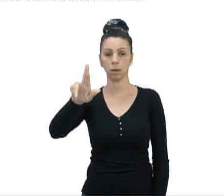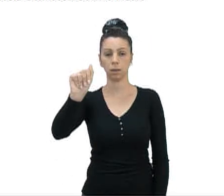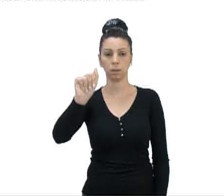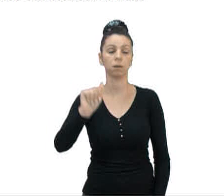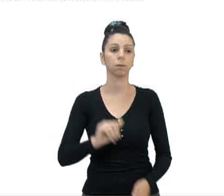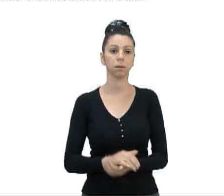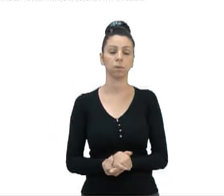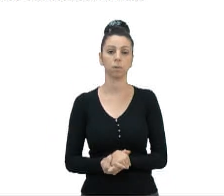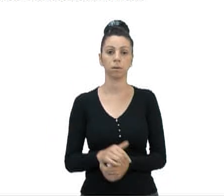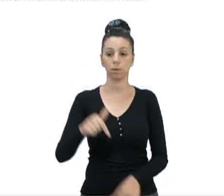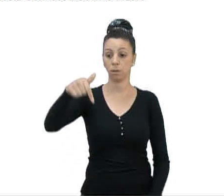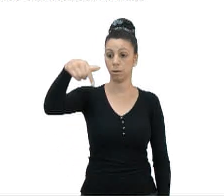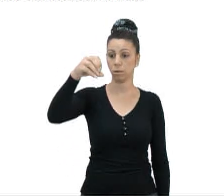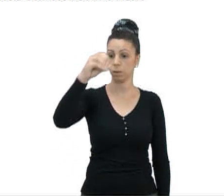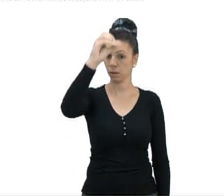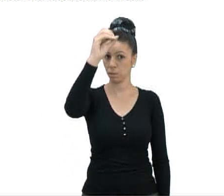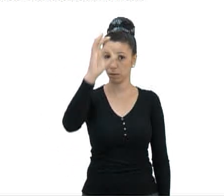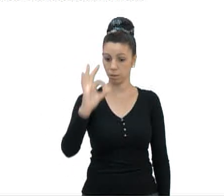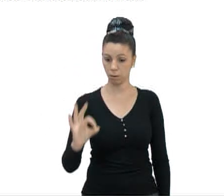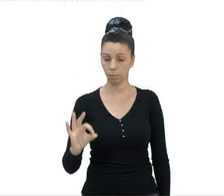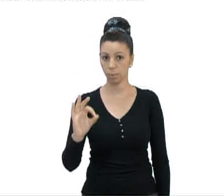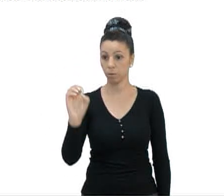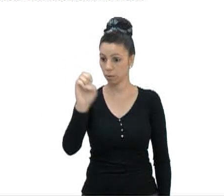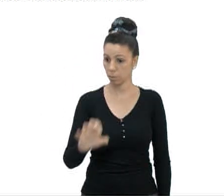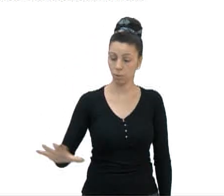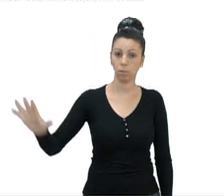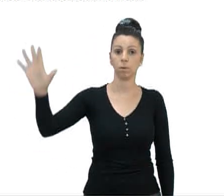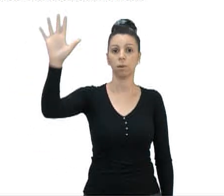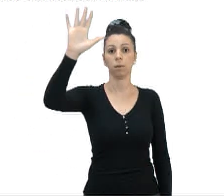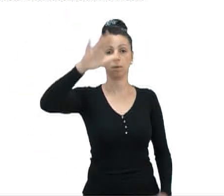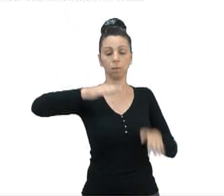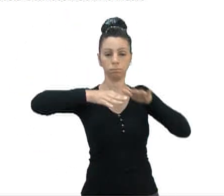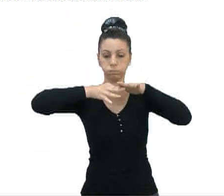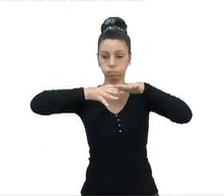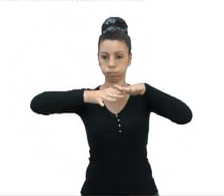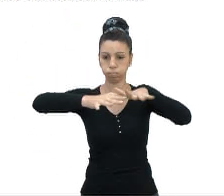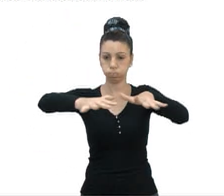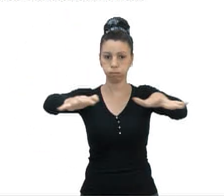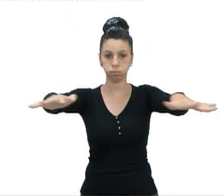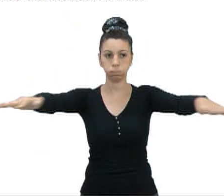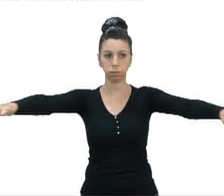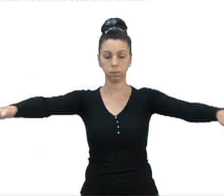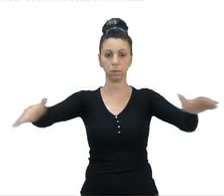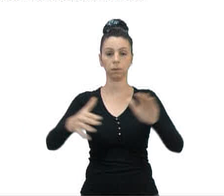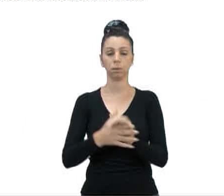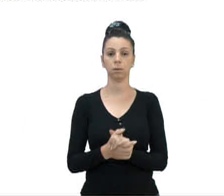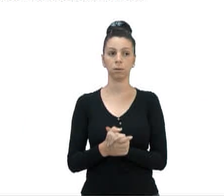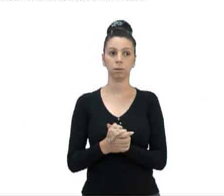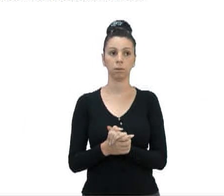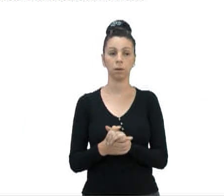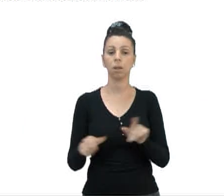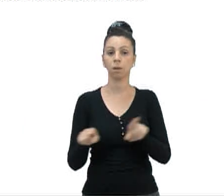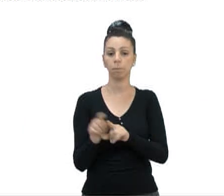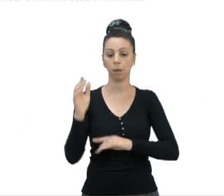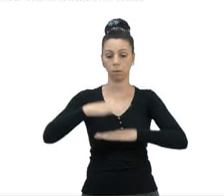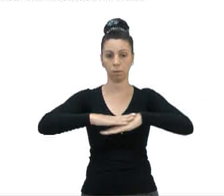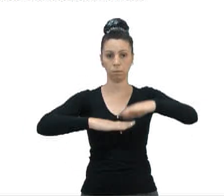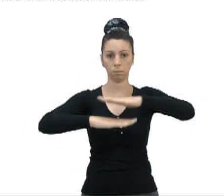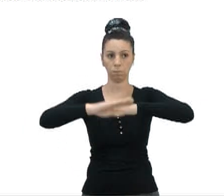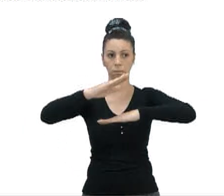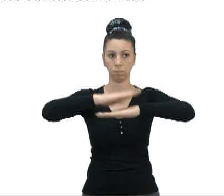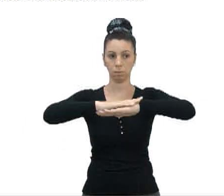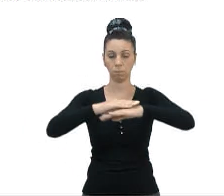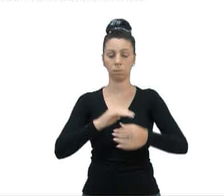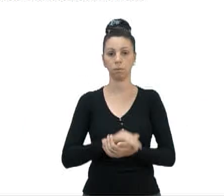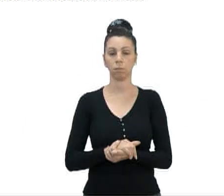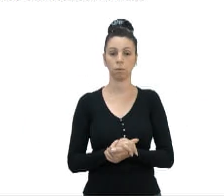70% do relevo europeu é dominado pelas planícies, deposição de sedimentos que a gente já falou, de